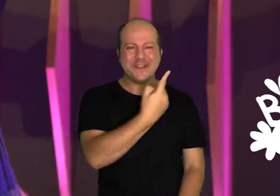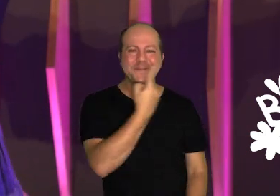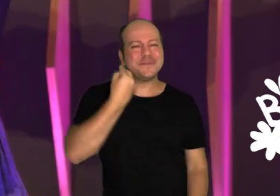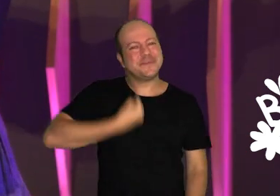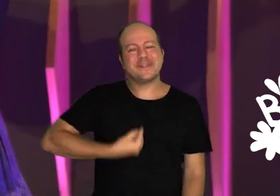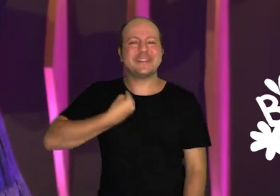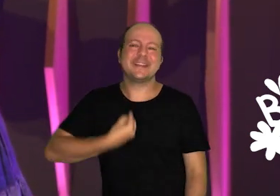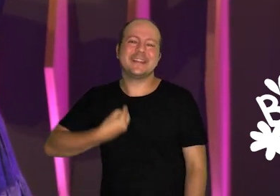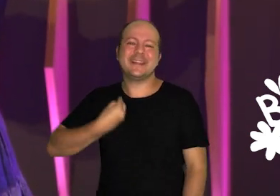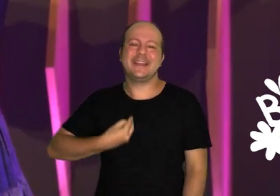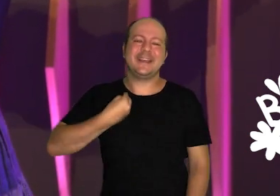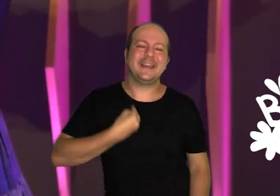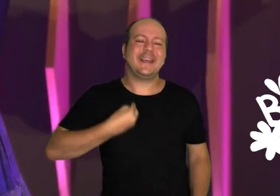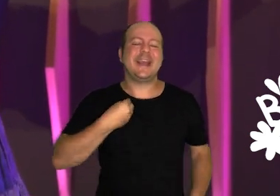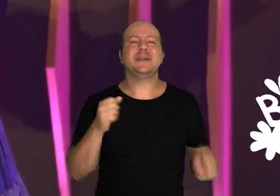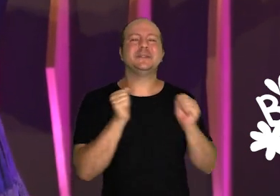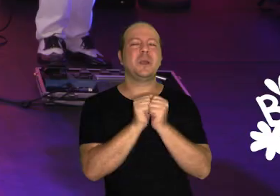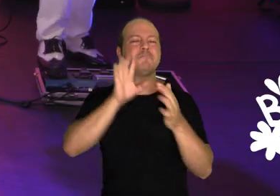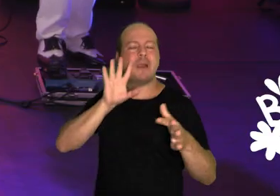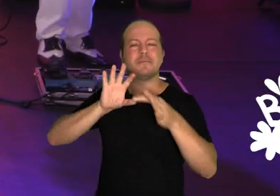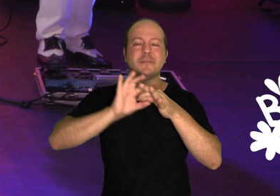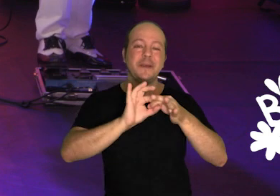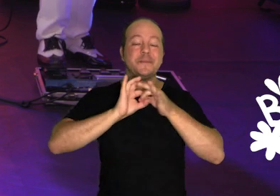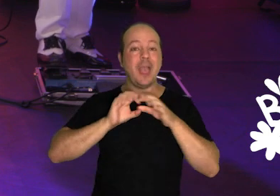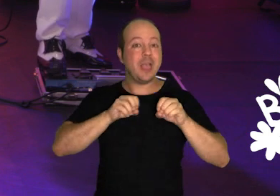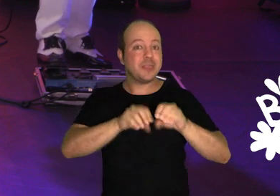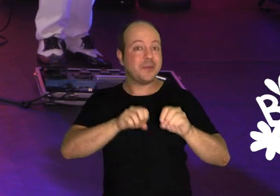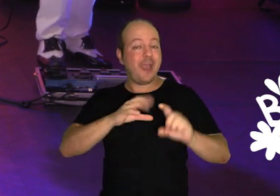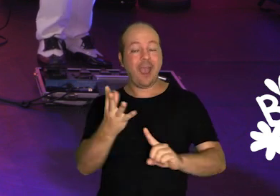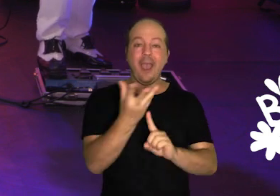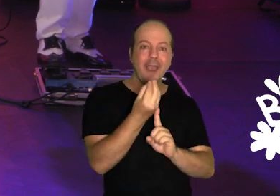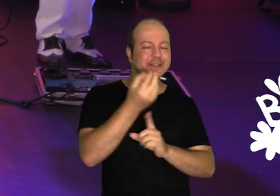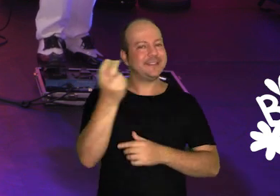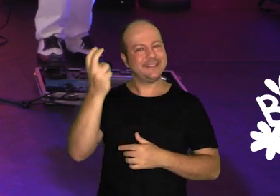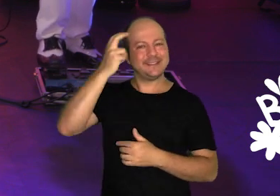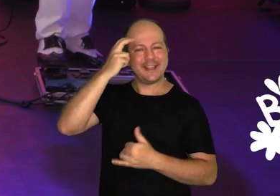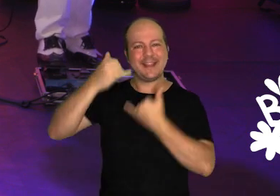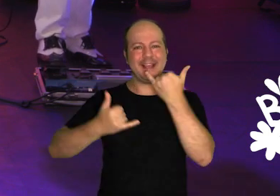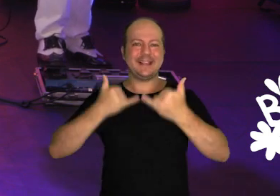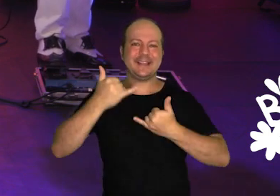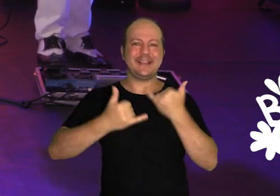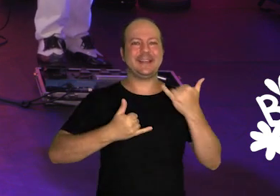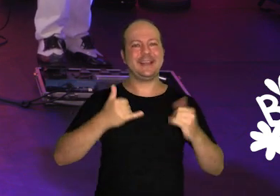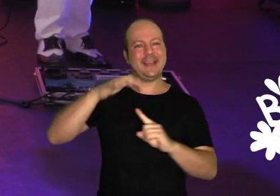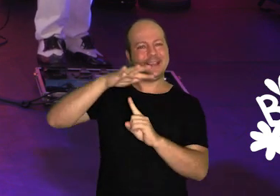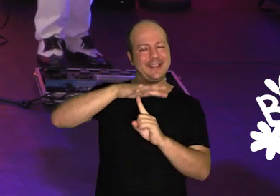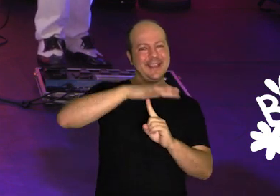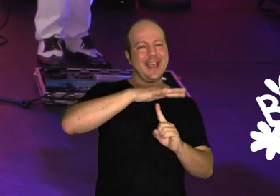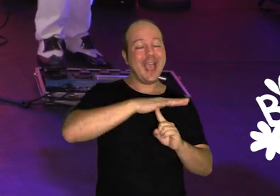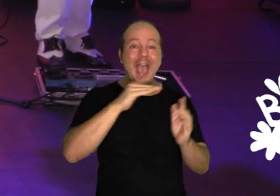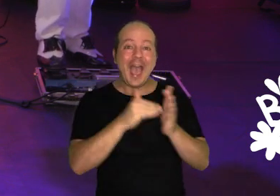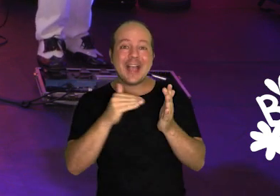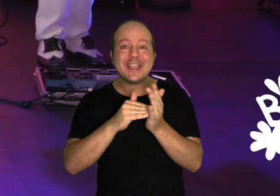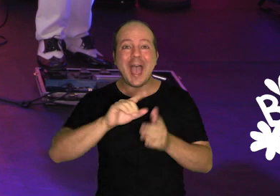viver, pra gente conectar. Educação, arte e cultura no Brincando na Praça.